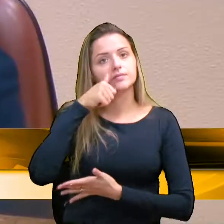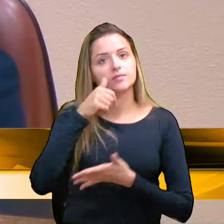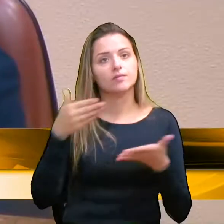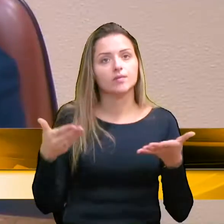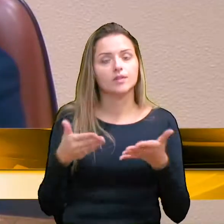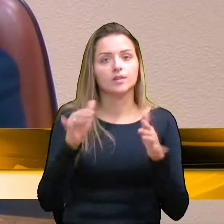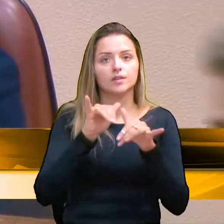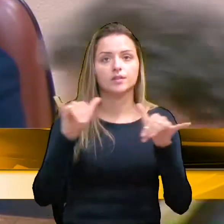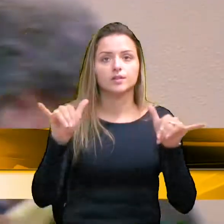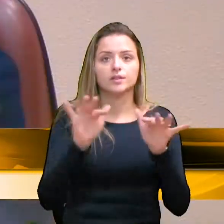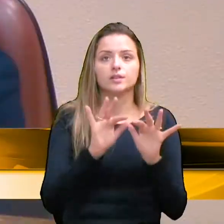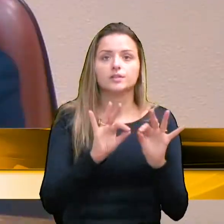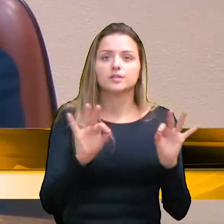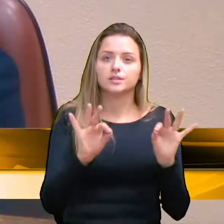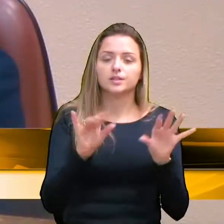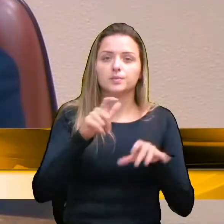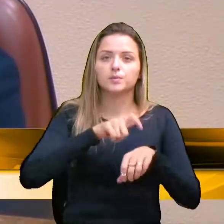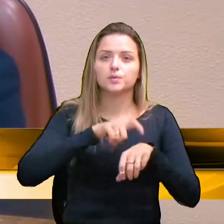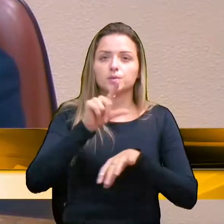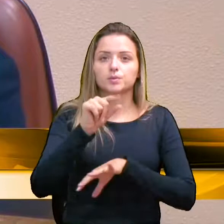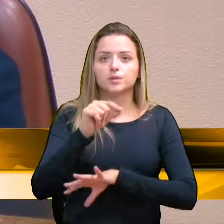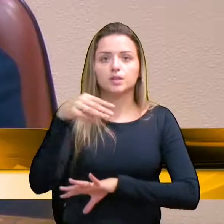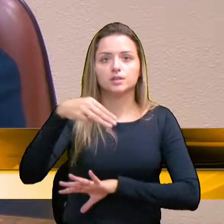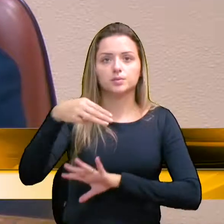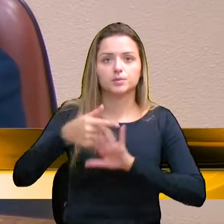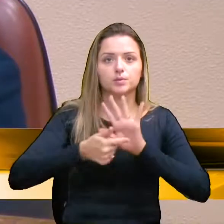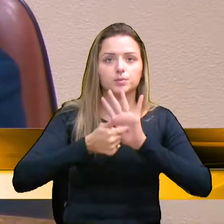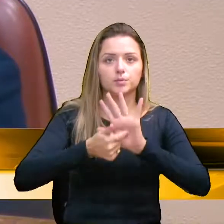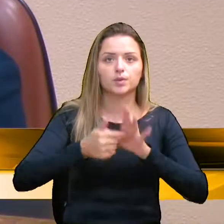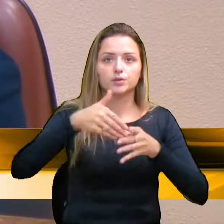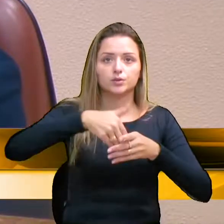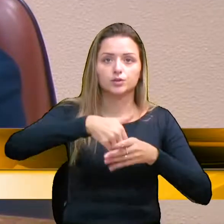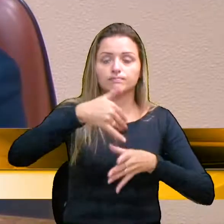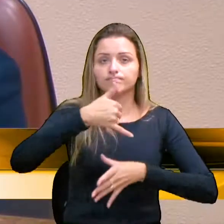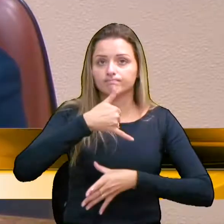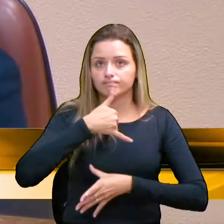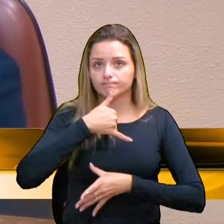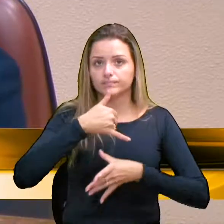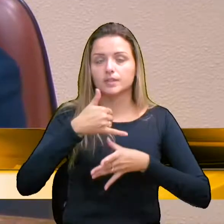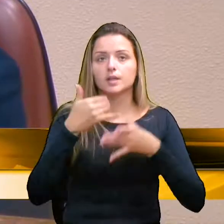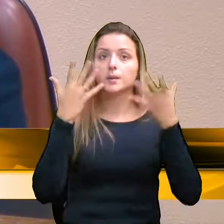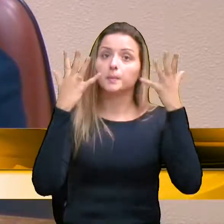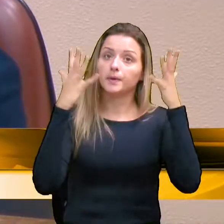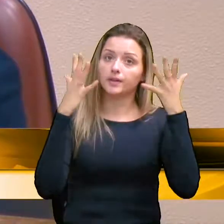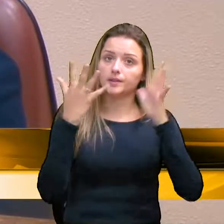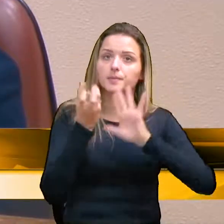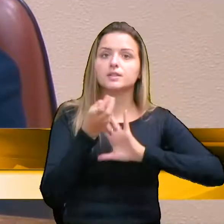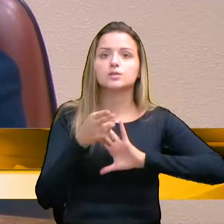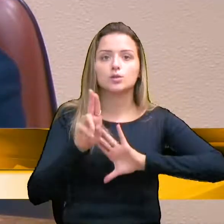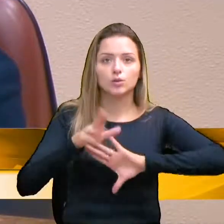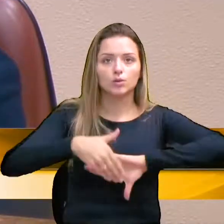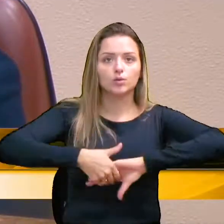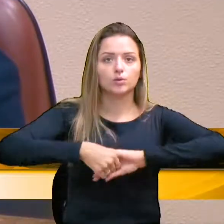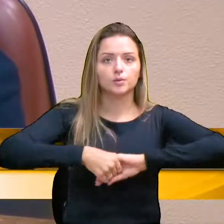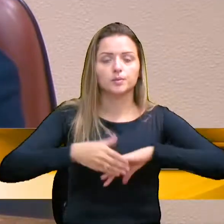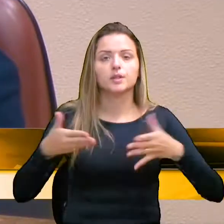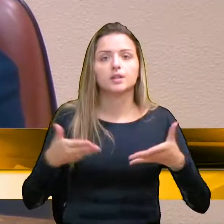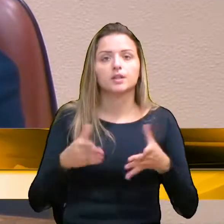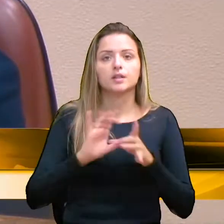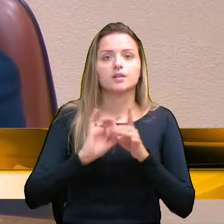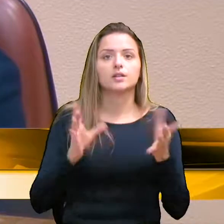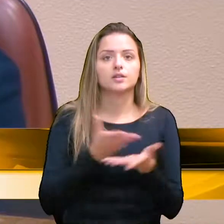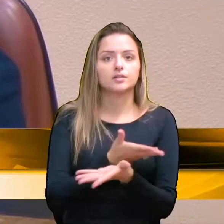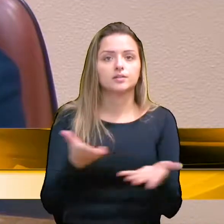ao espaço das pequenas comunicações pelo tempo de 10 minutos para a apresentação de votos de pesar, de louvor ou de congratulações. A palavra está à disposição dos